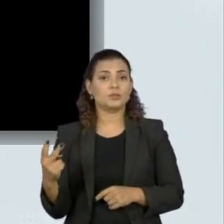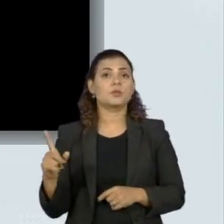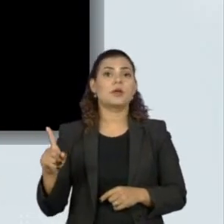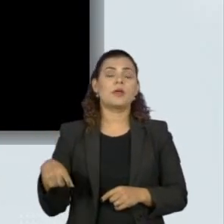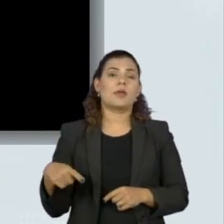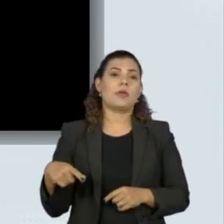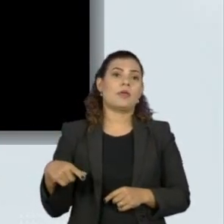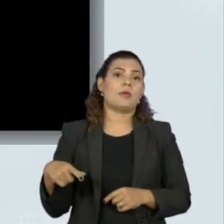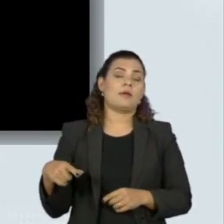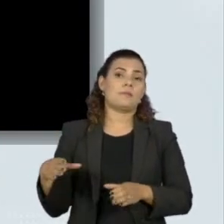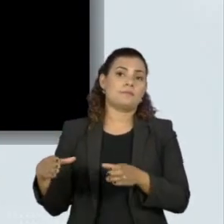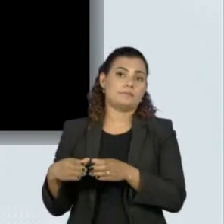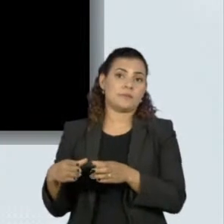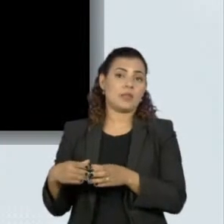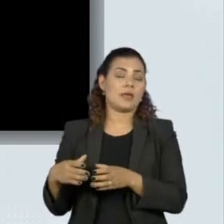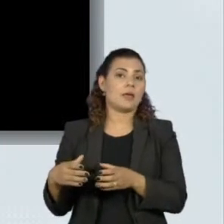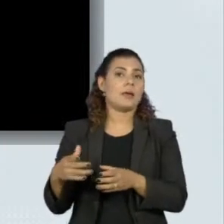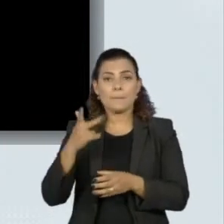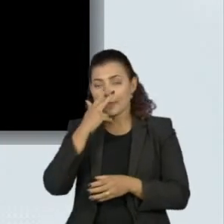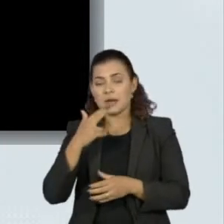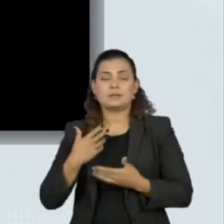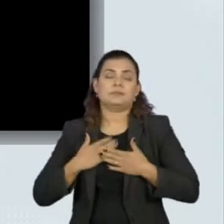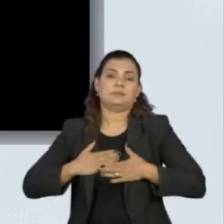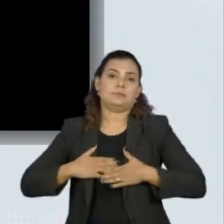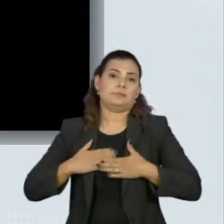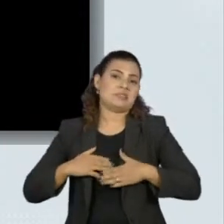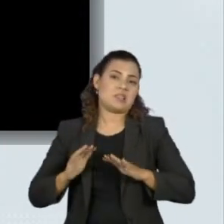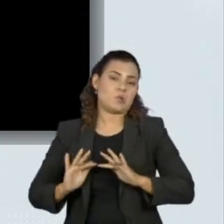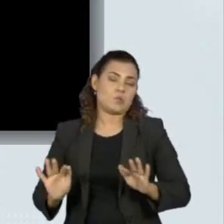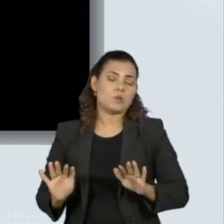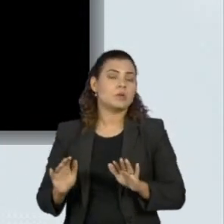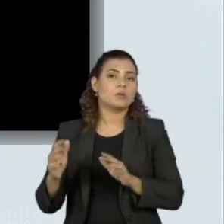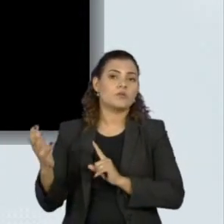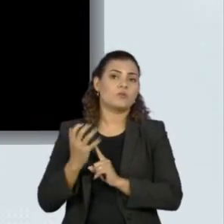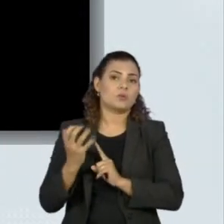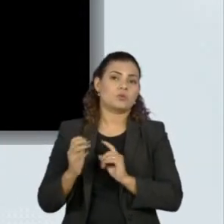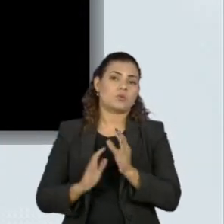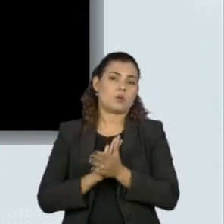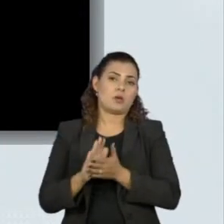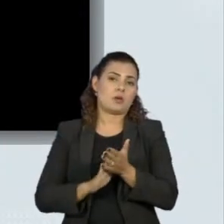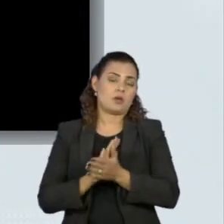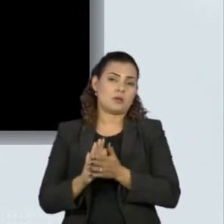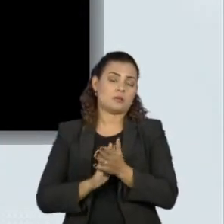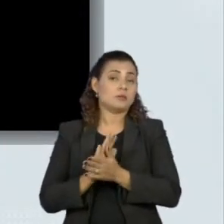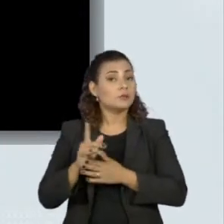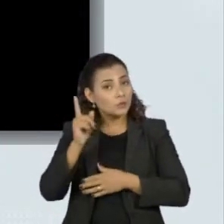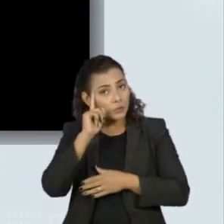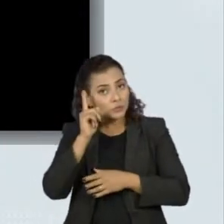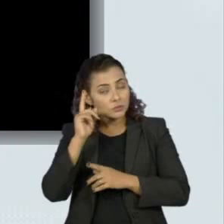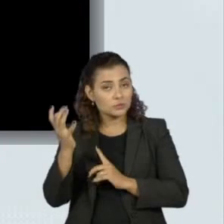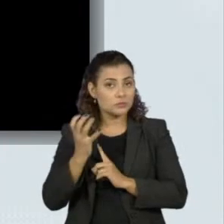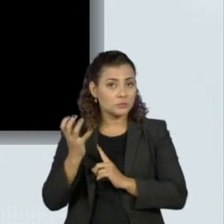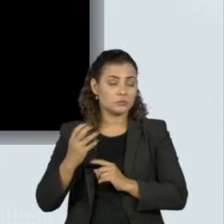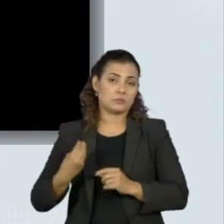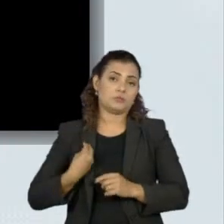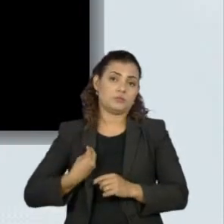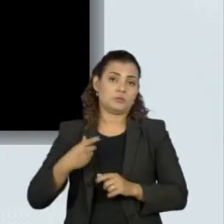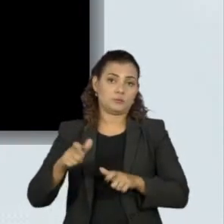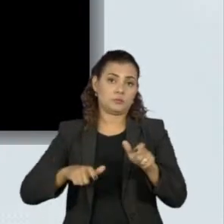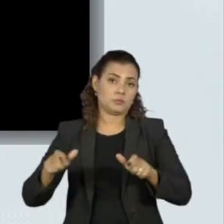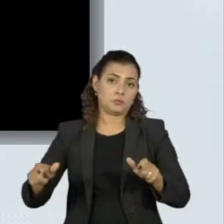um grau leve e, portanto, não interferiu na atividade diária dos